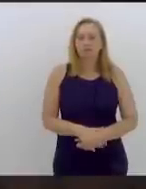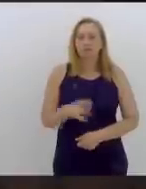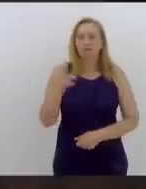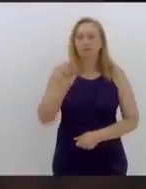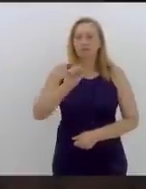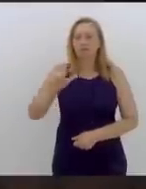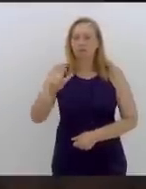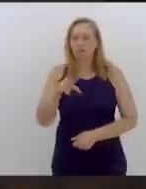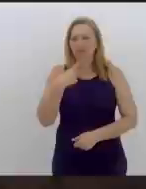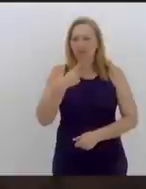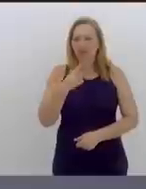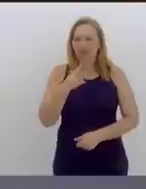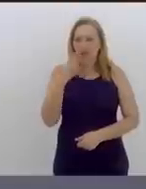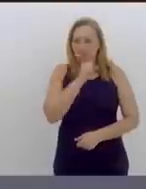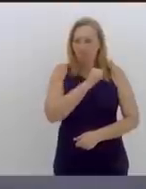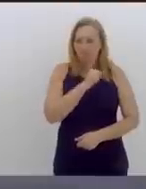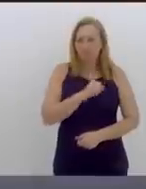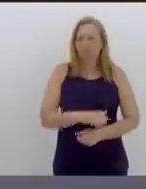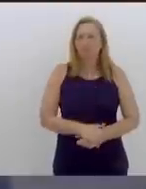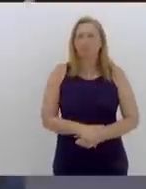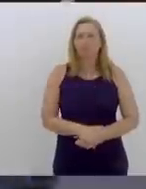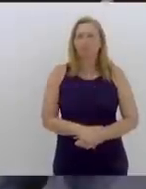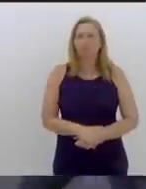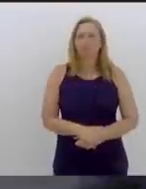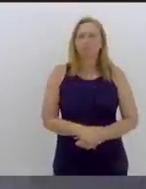rapidinho pode ser